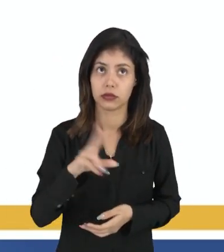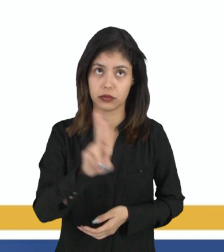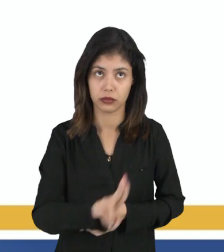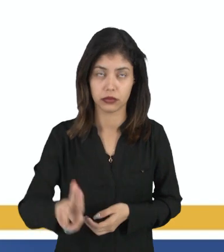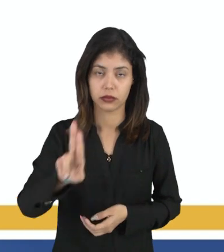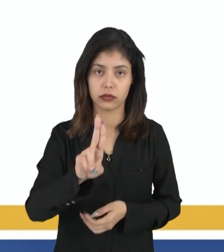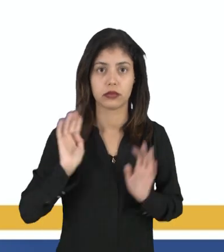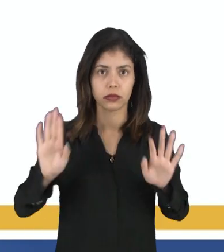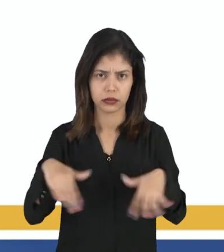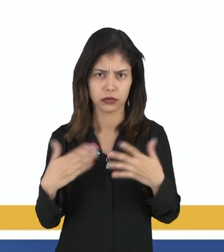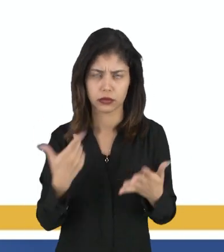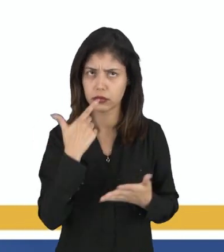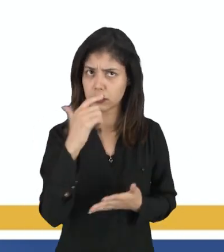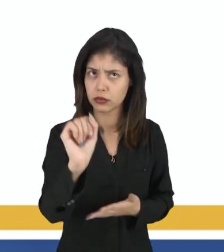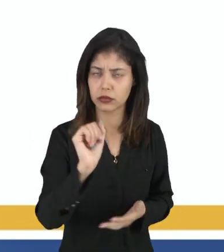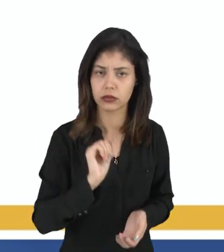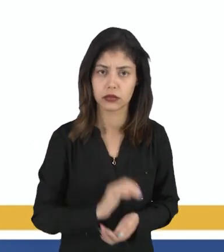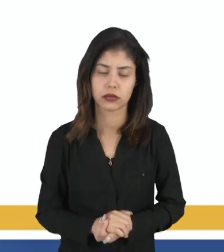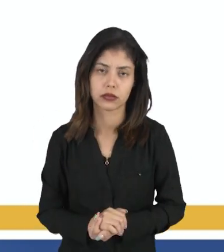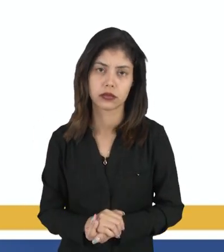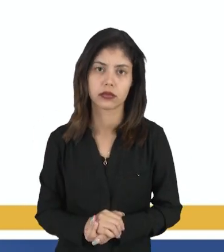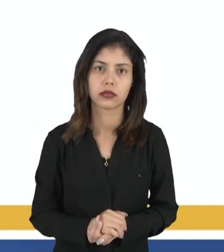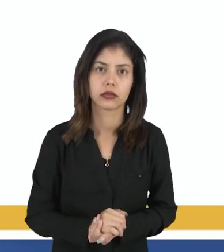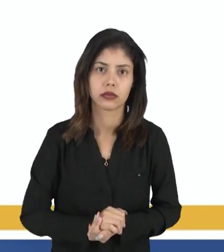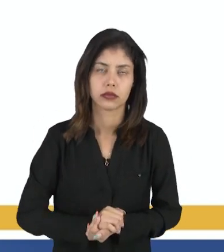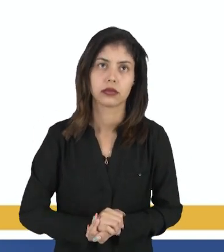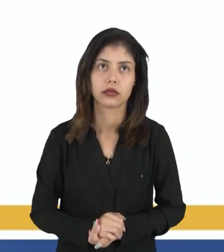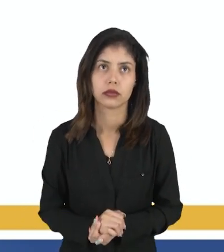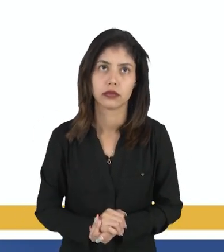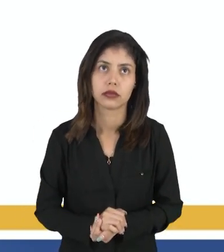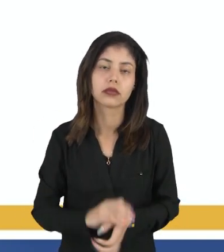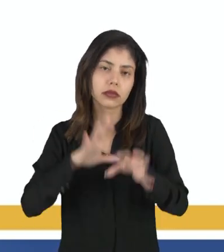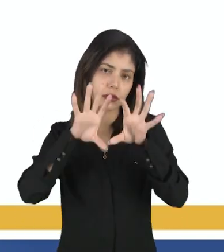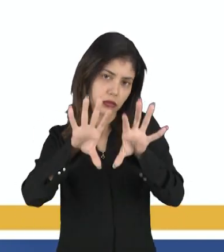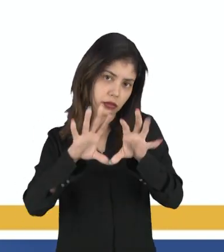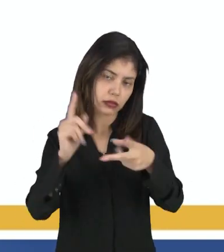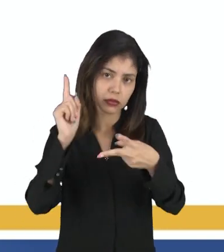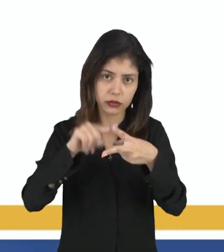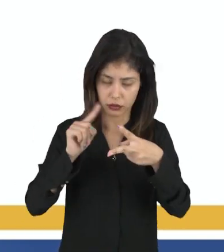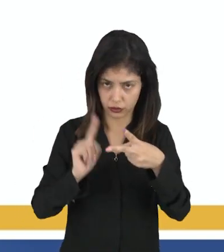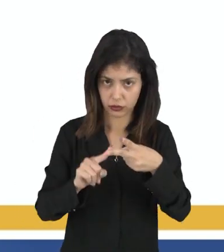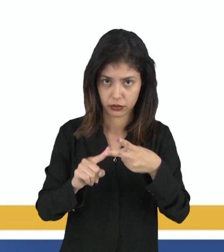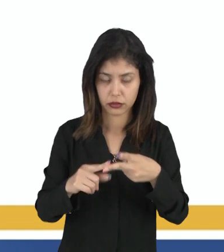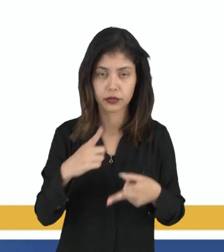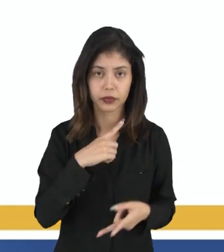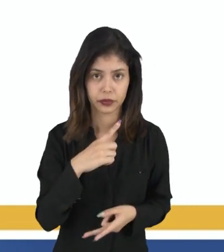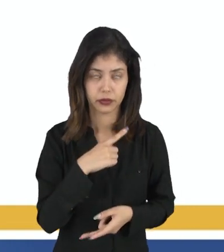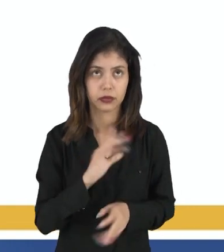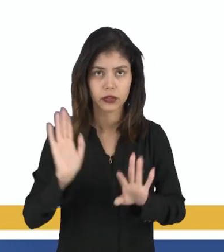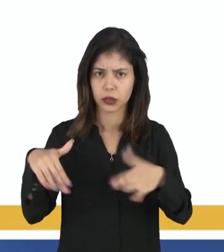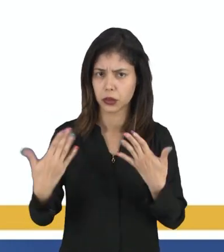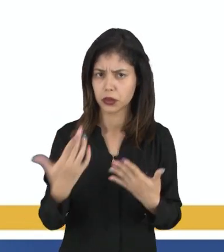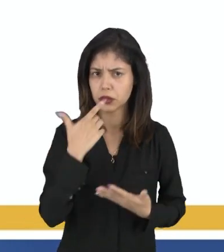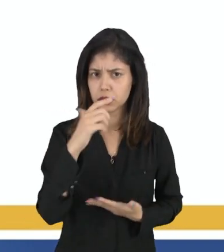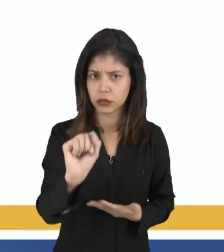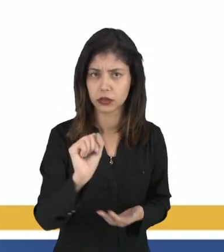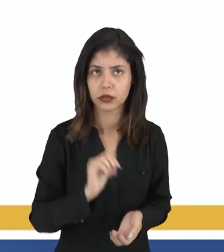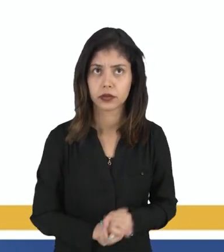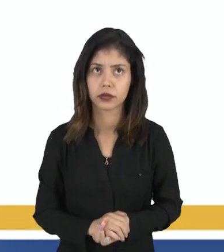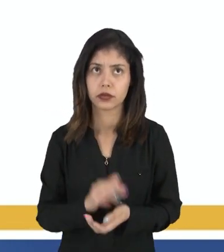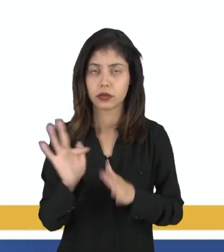personagens exige o uso de qual linguagem? A situação em que esses 2 personagens estão, qual a